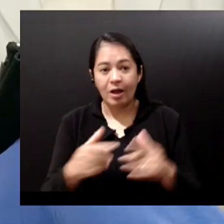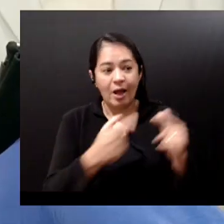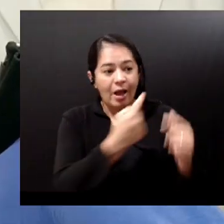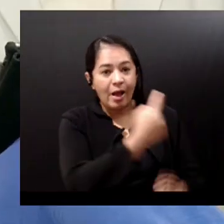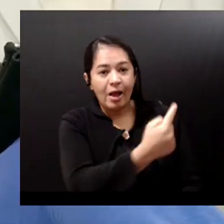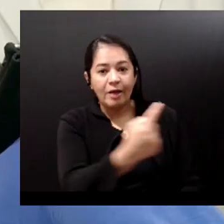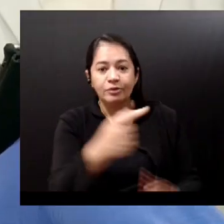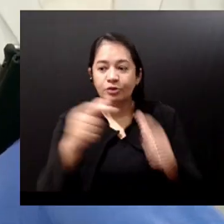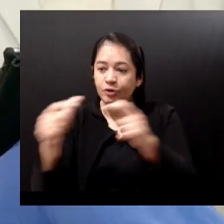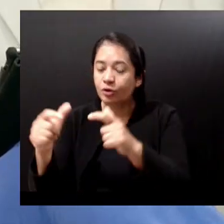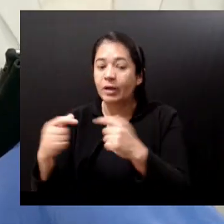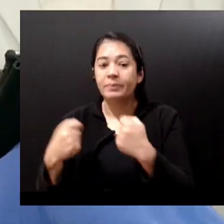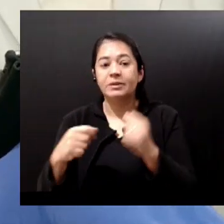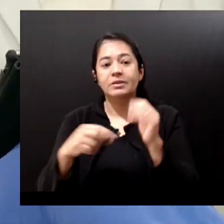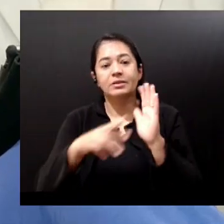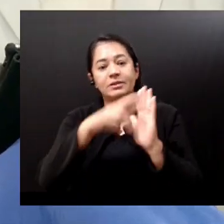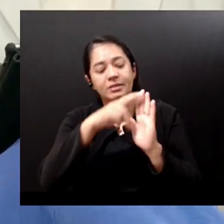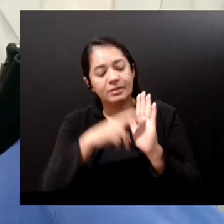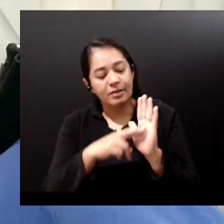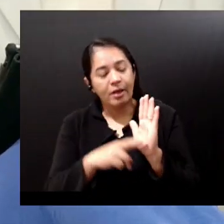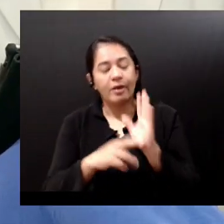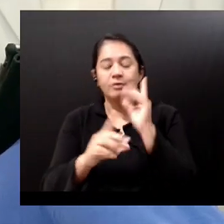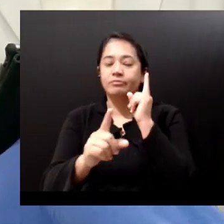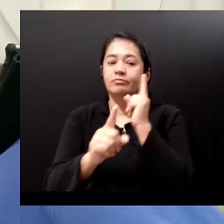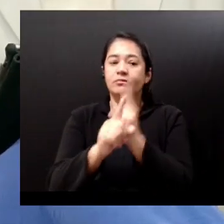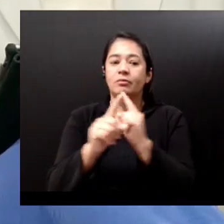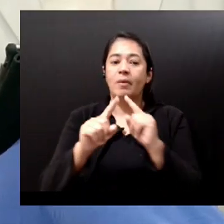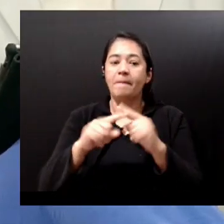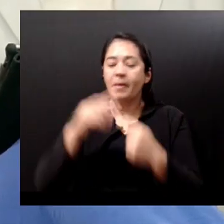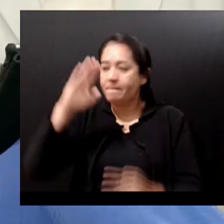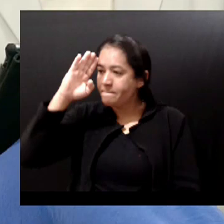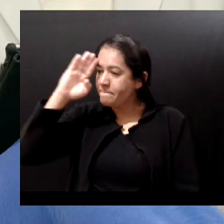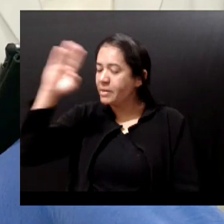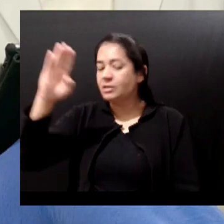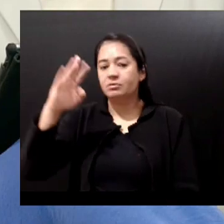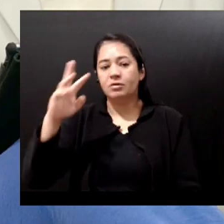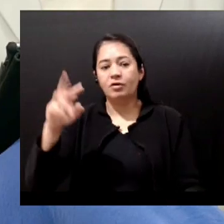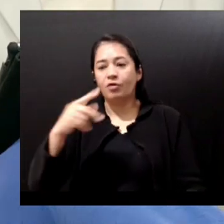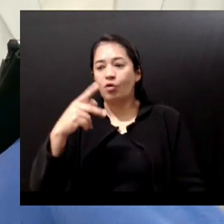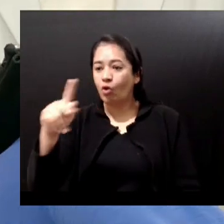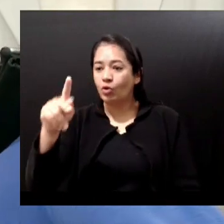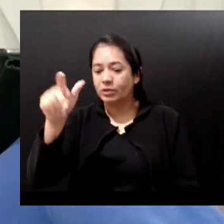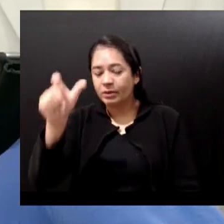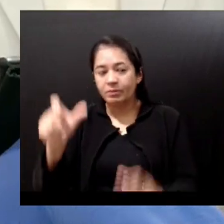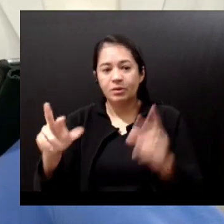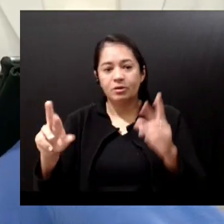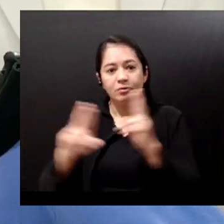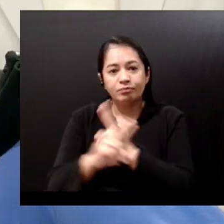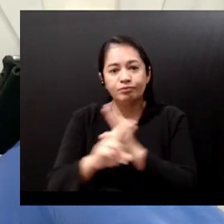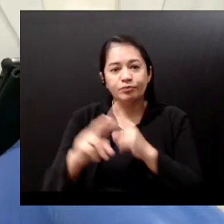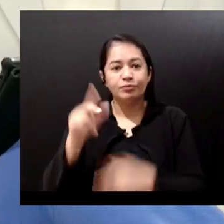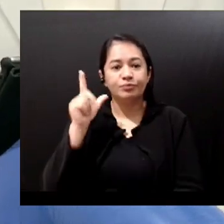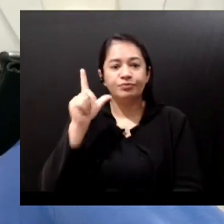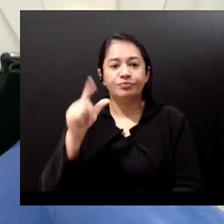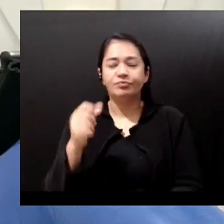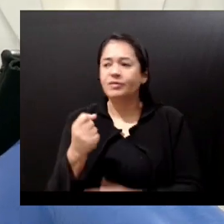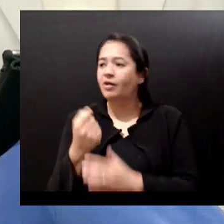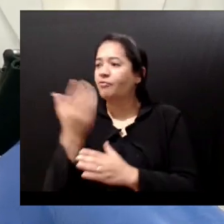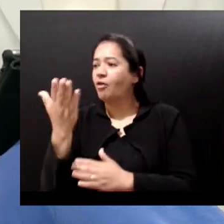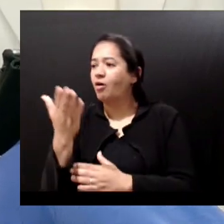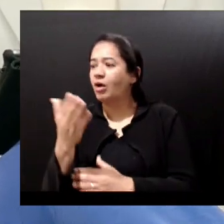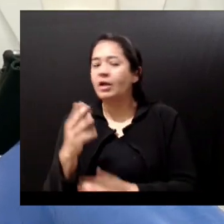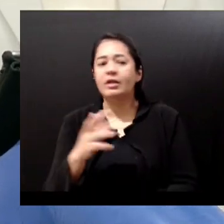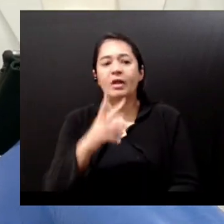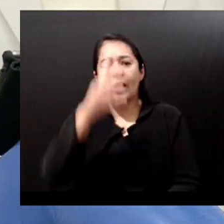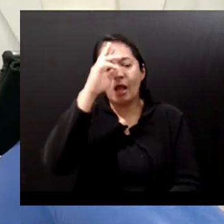acima de tudo, você se relacionar com o outro. Inclusive fora até do ambiente ali, às vezes indo para almoçar, na